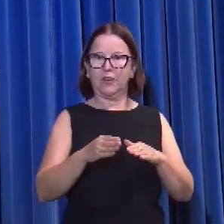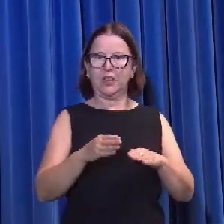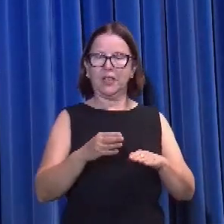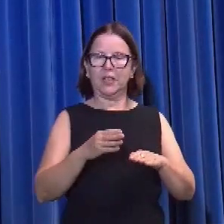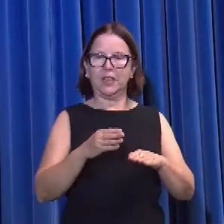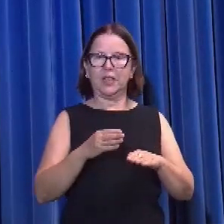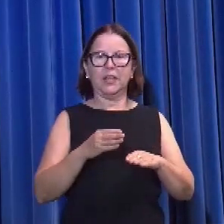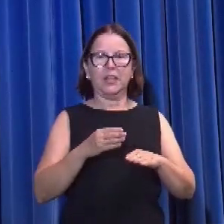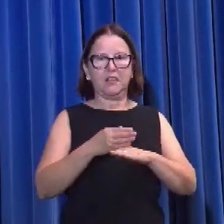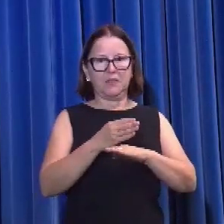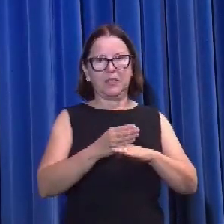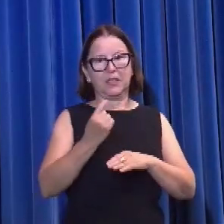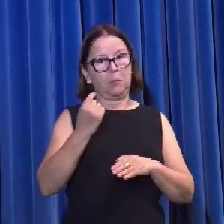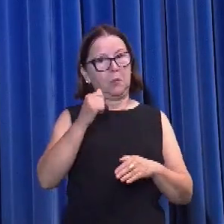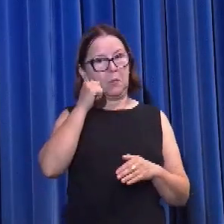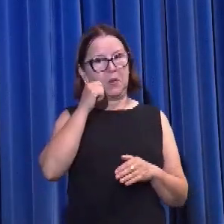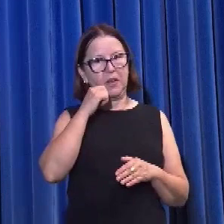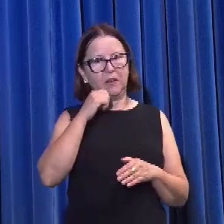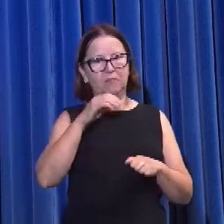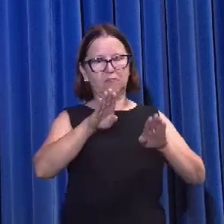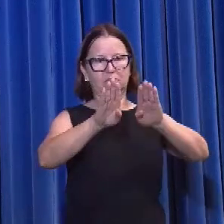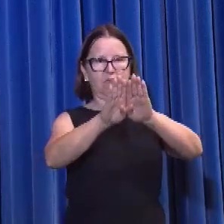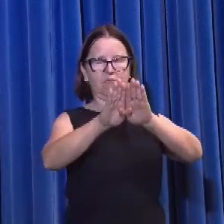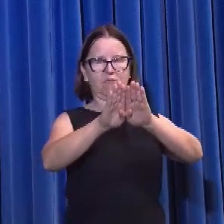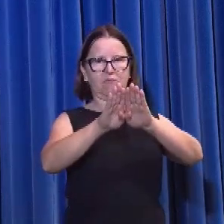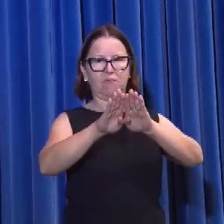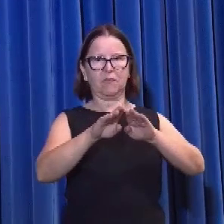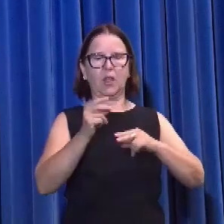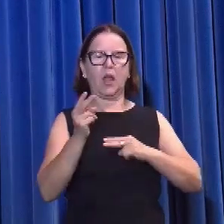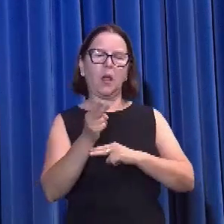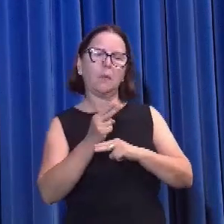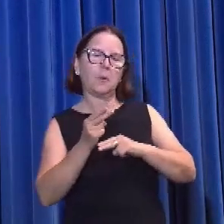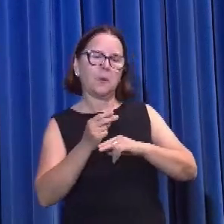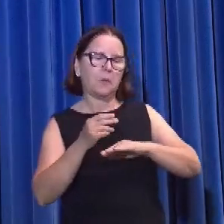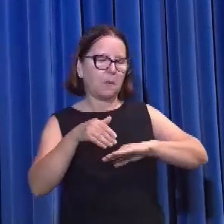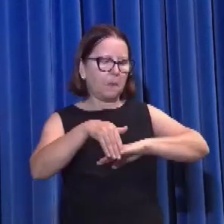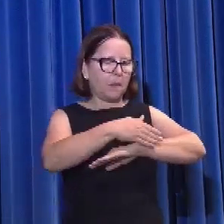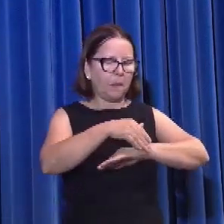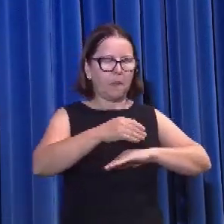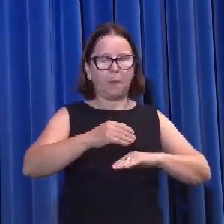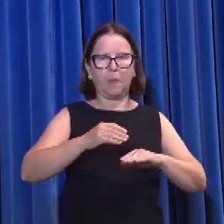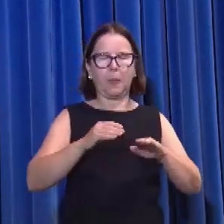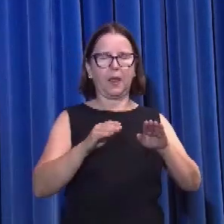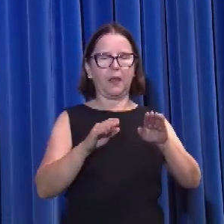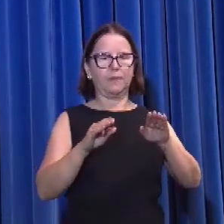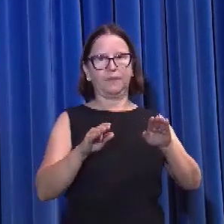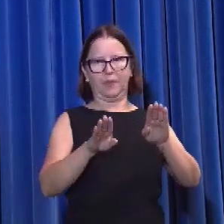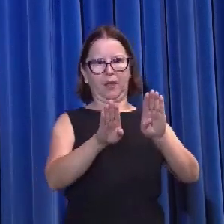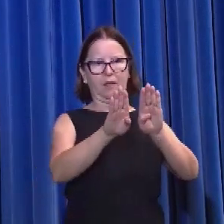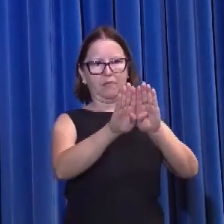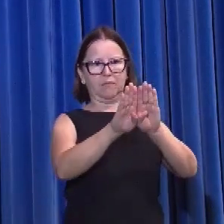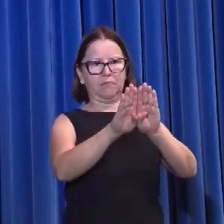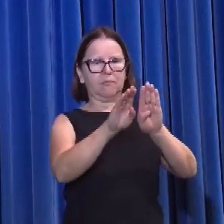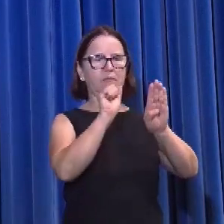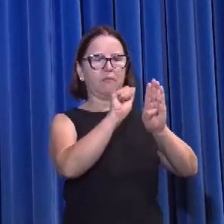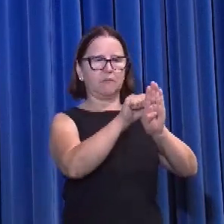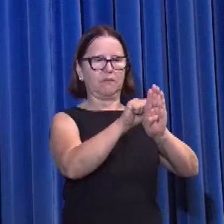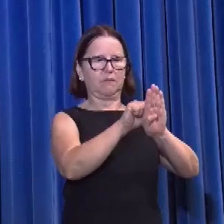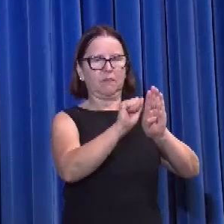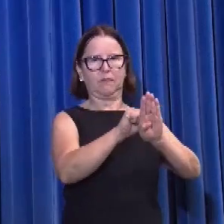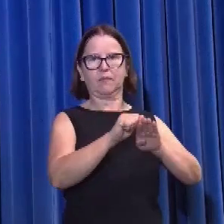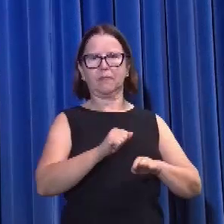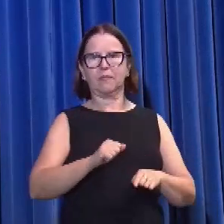bateu lá na porta do endereço da pessoa que ele ia visitar. E uma empregada veio